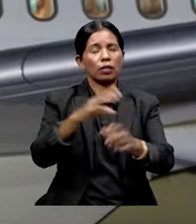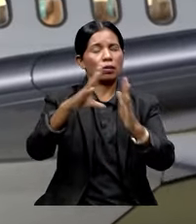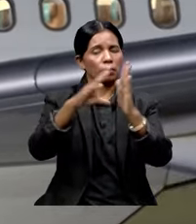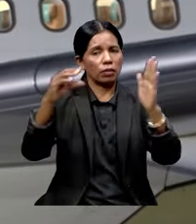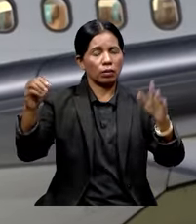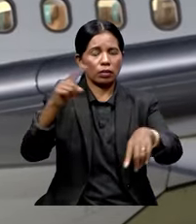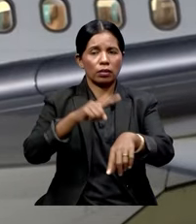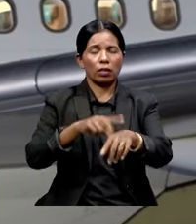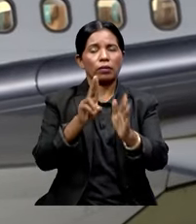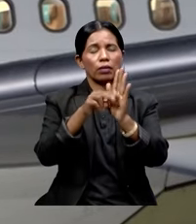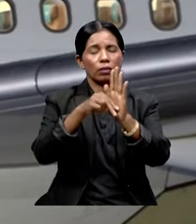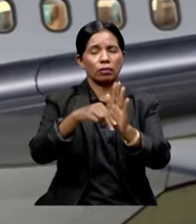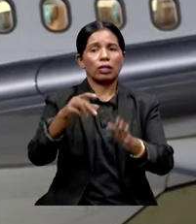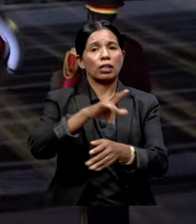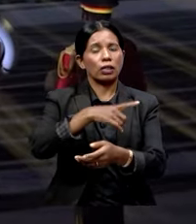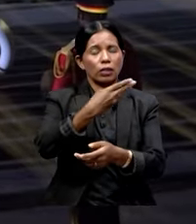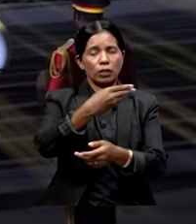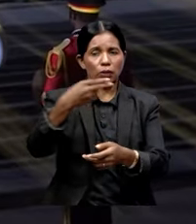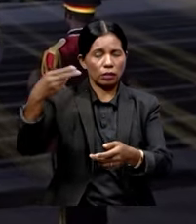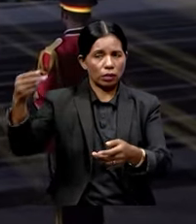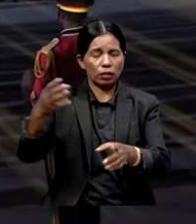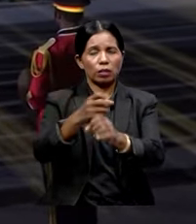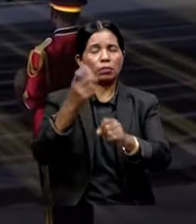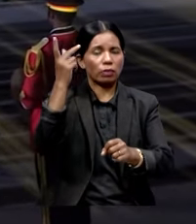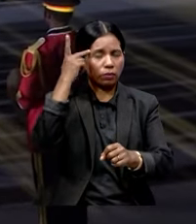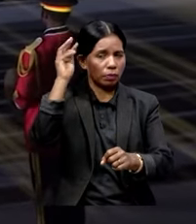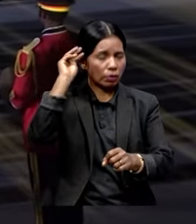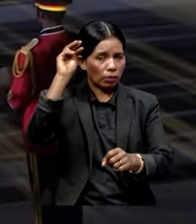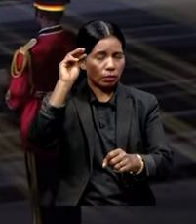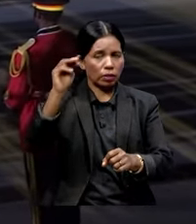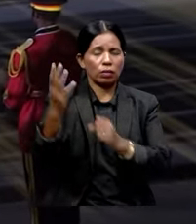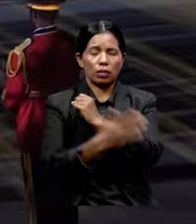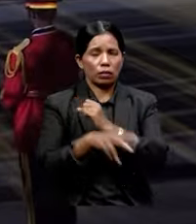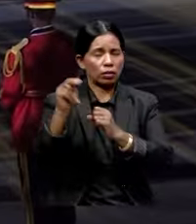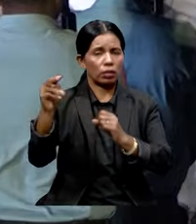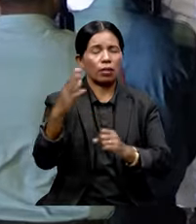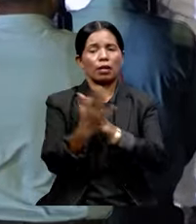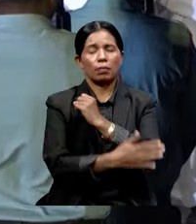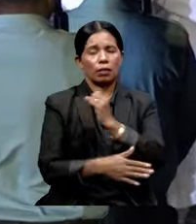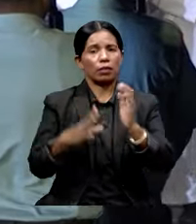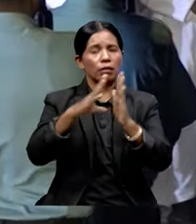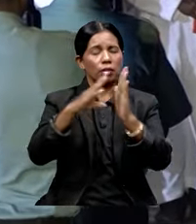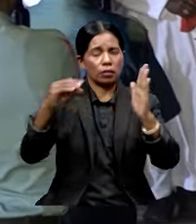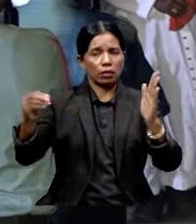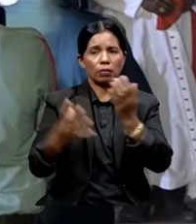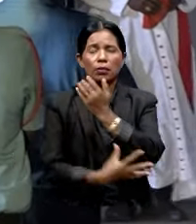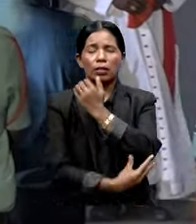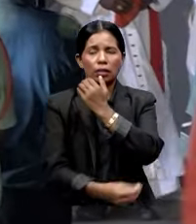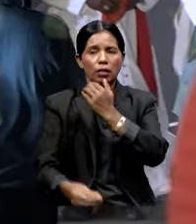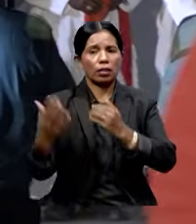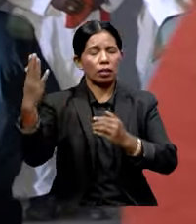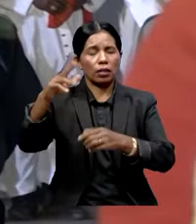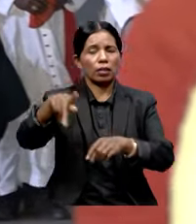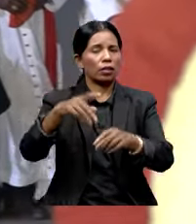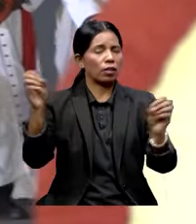o avião garu da Indonésia, no simo russi vice-primeiro-ministro nação Nian. Papua Nova Guiné, a nessa nação nebequia clio e pacífico no